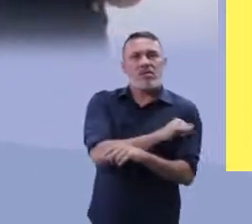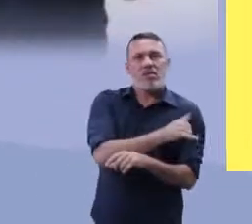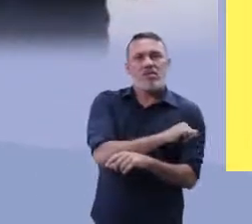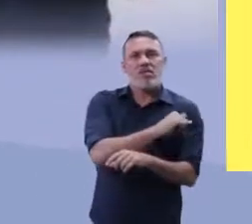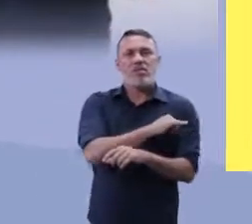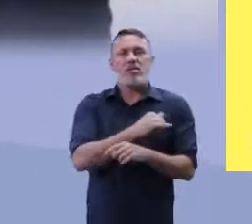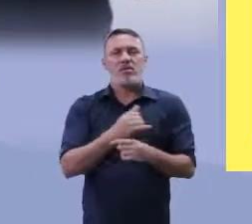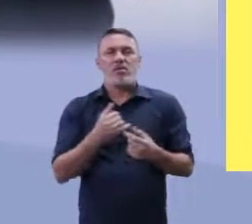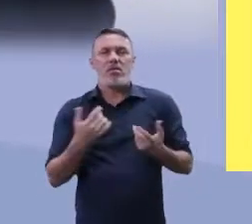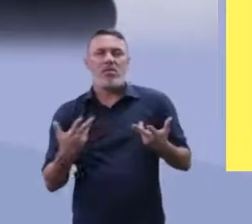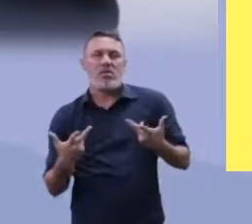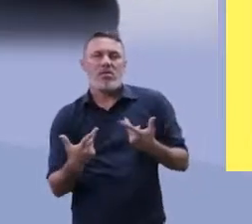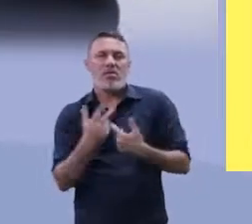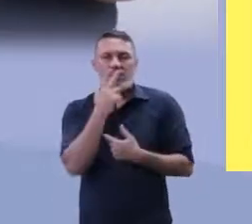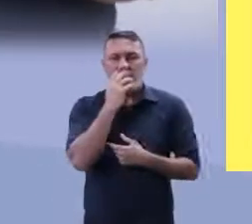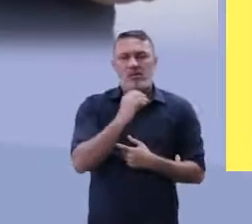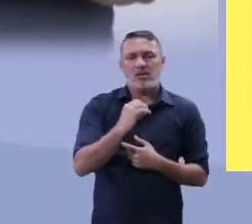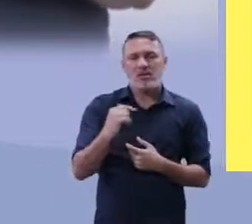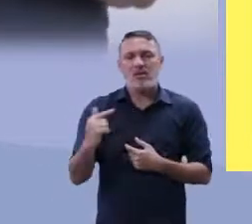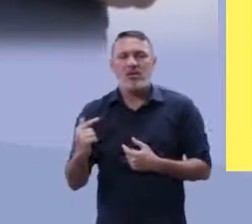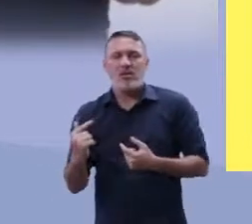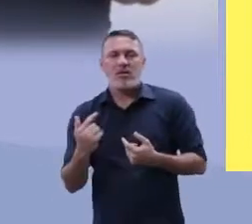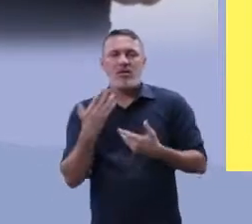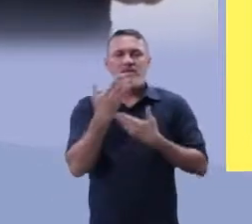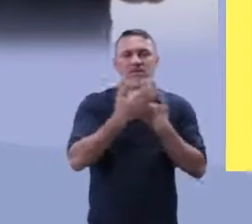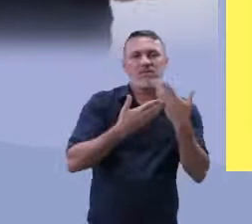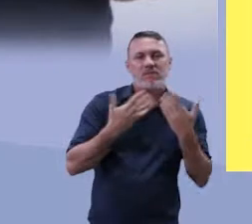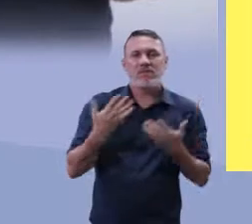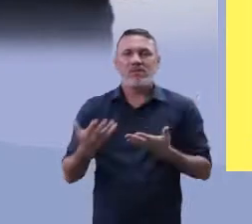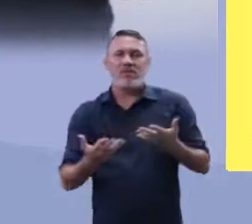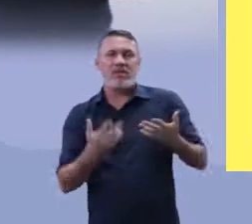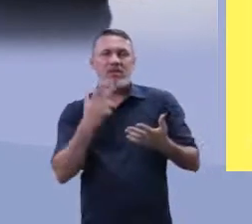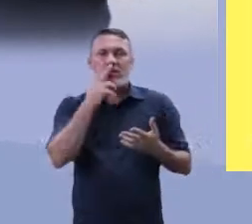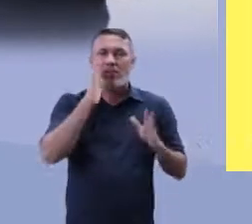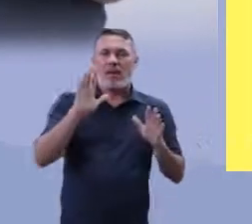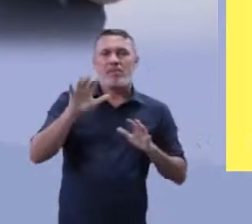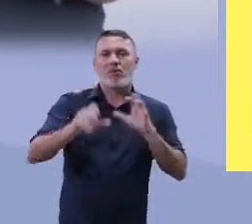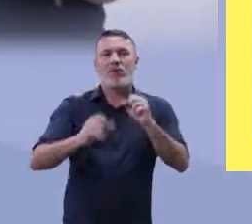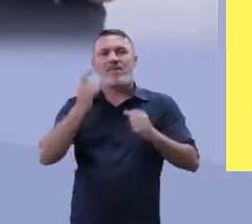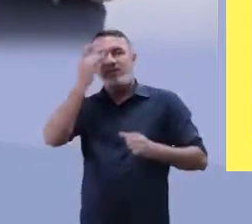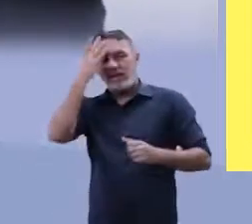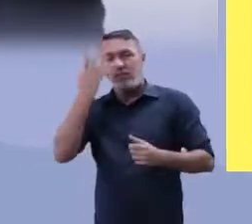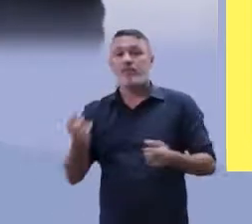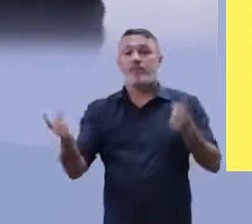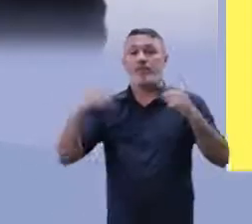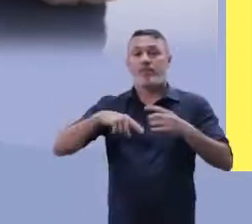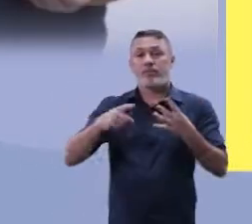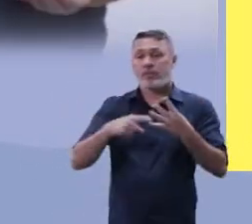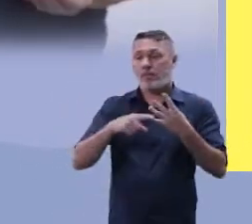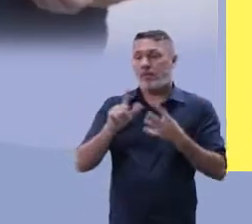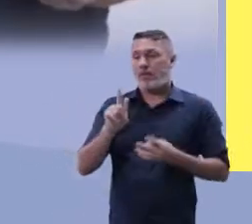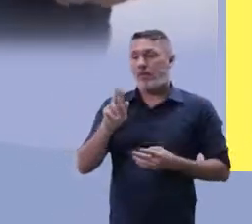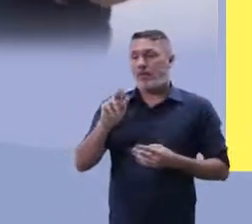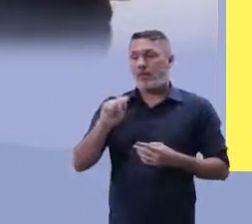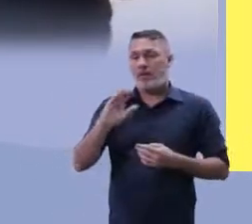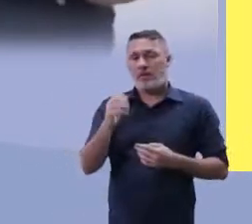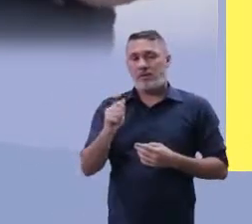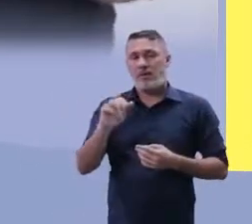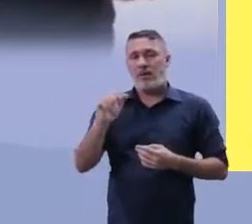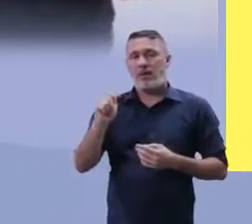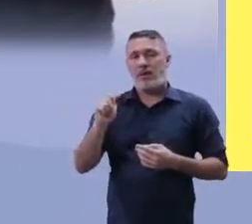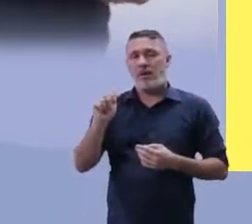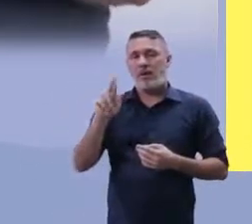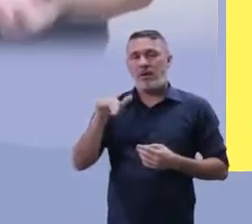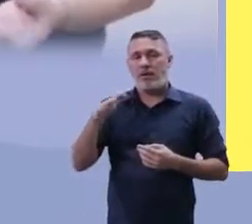a todas as dificuldades, mas que busca facilidades à própria vida. O Graça Aranha